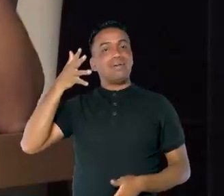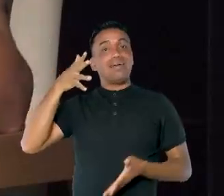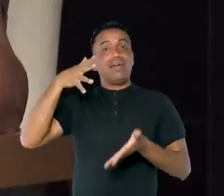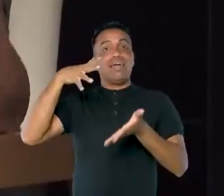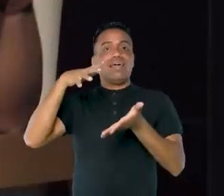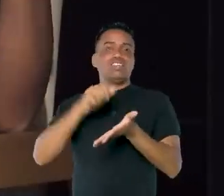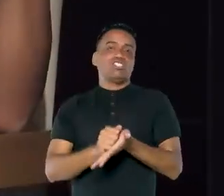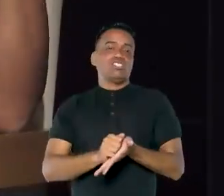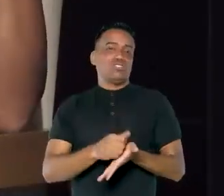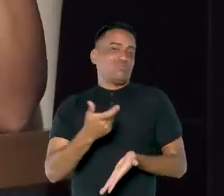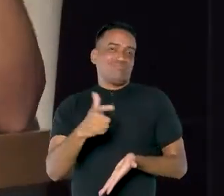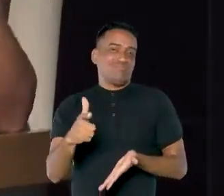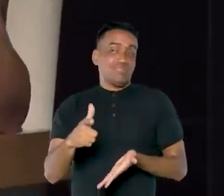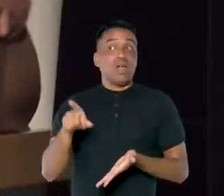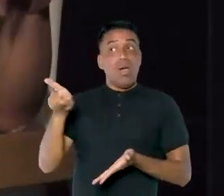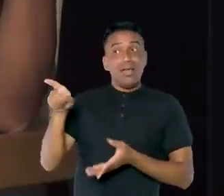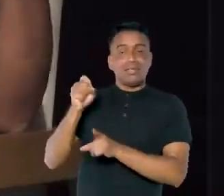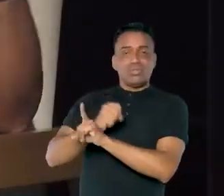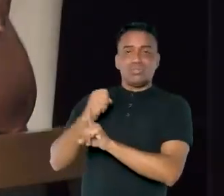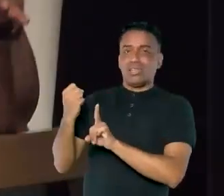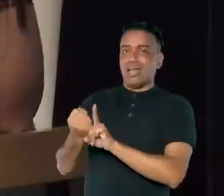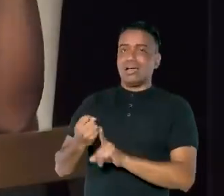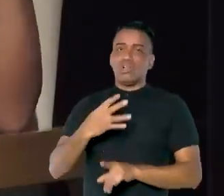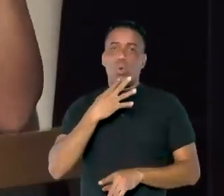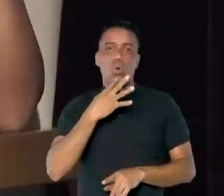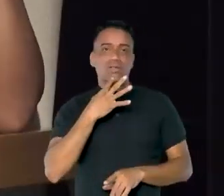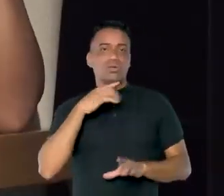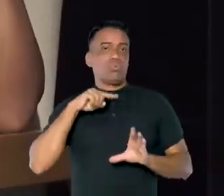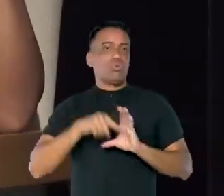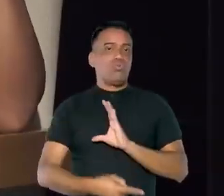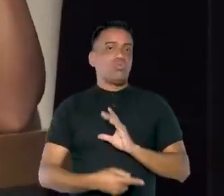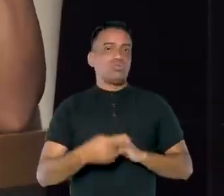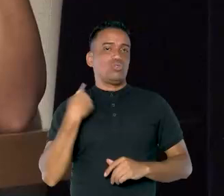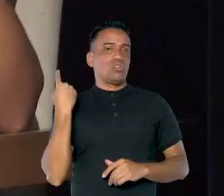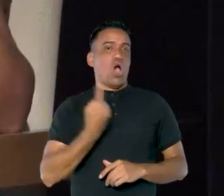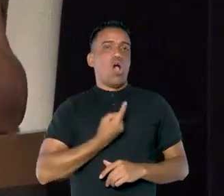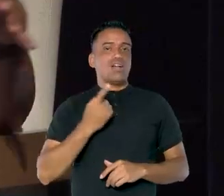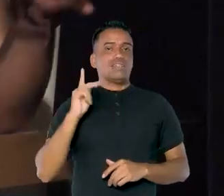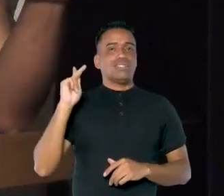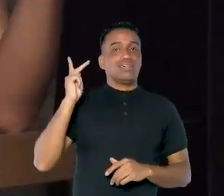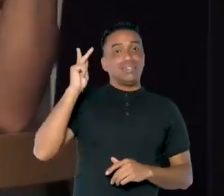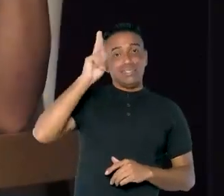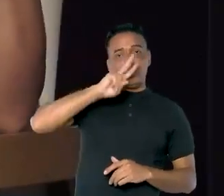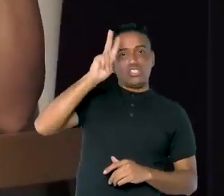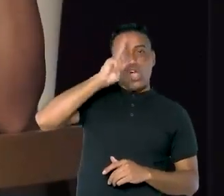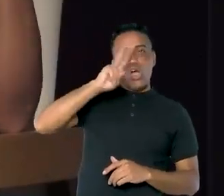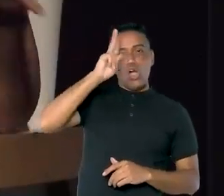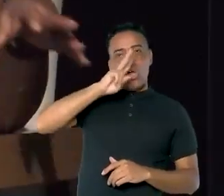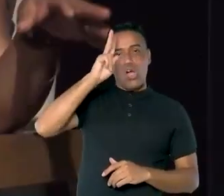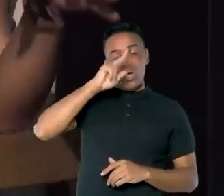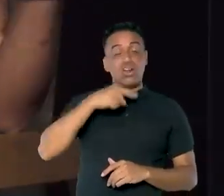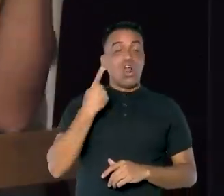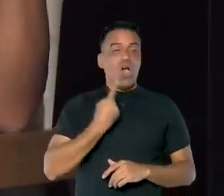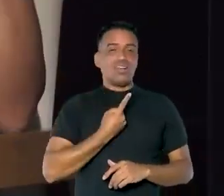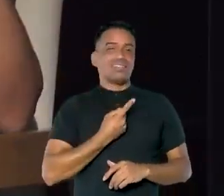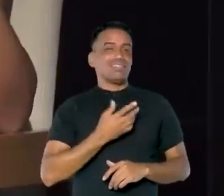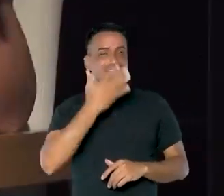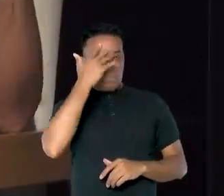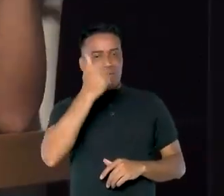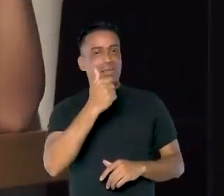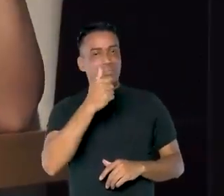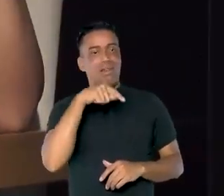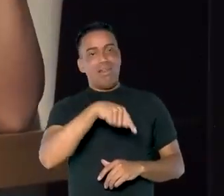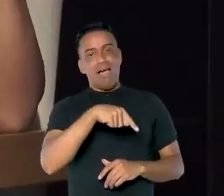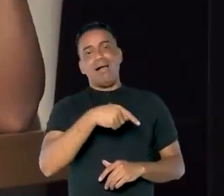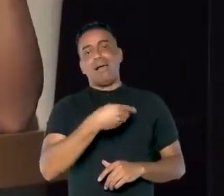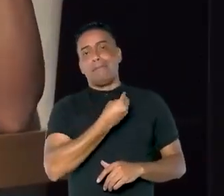essa sociedade não conheceu, de fato, nossas histórias, porque quem conheceu essas histórias somos nós mesmos, que estávamos